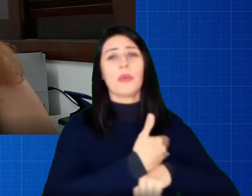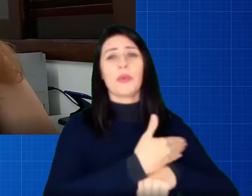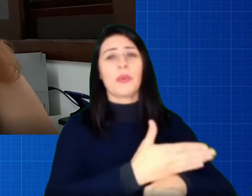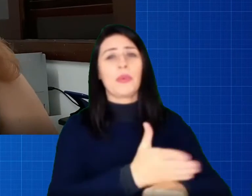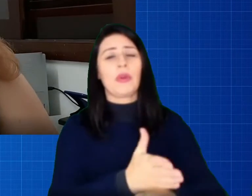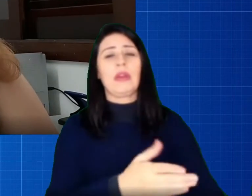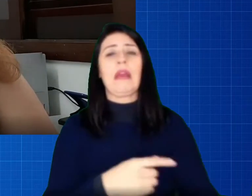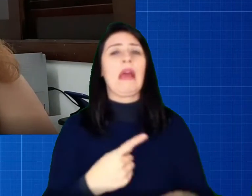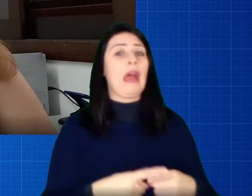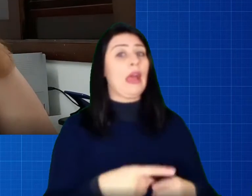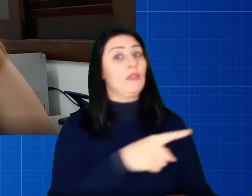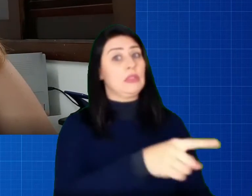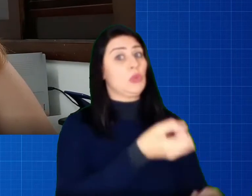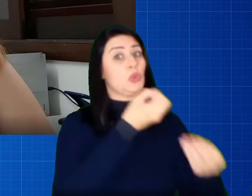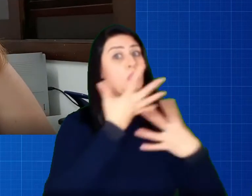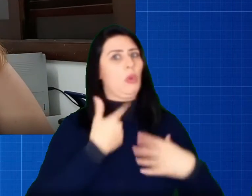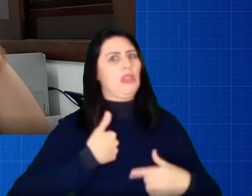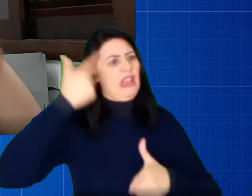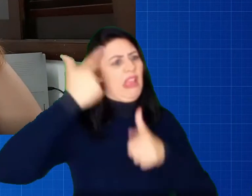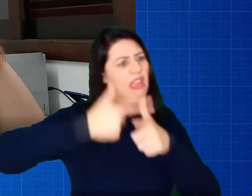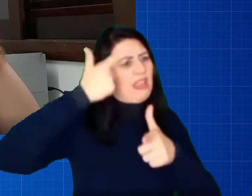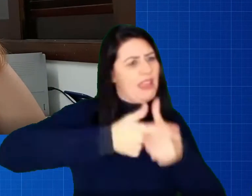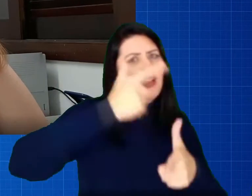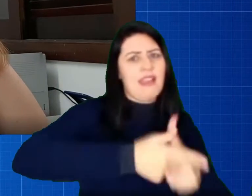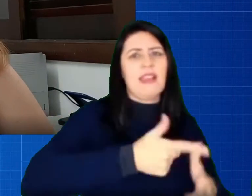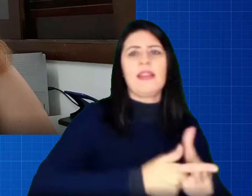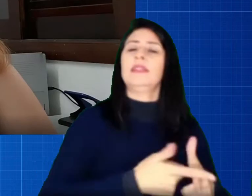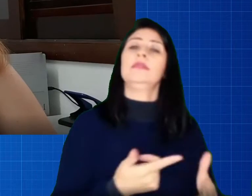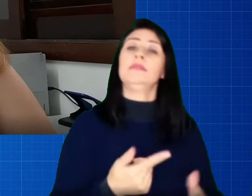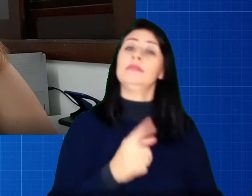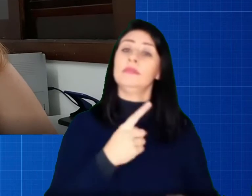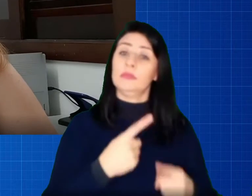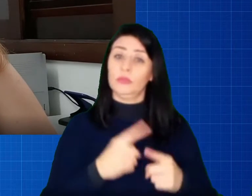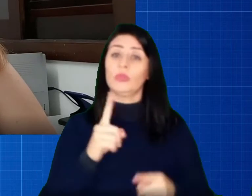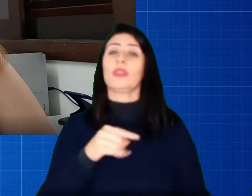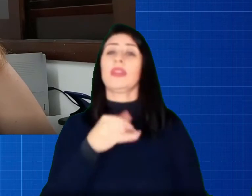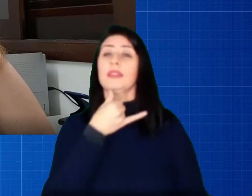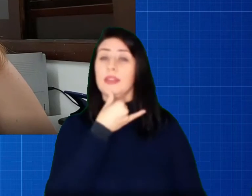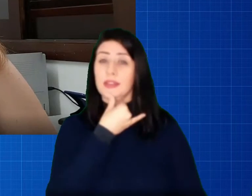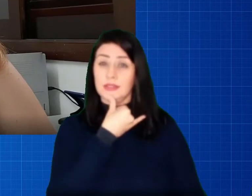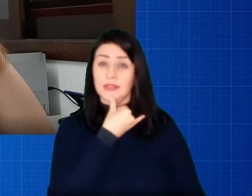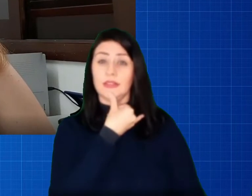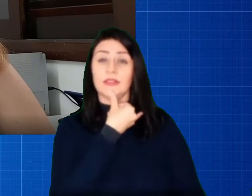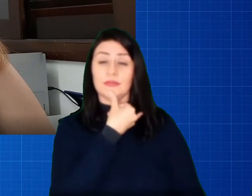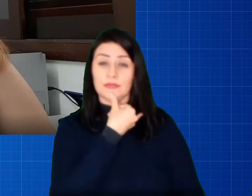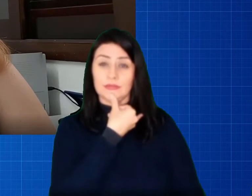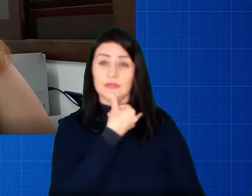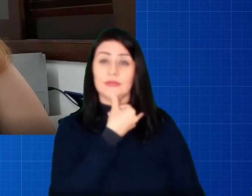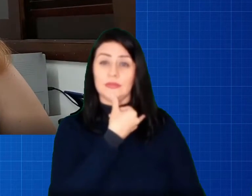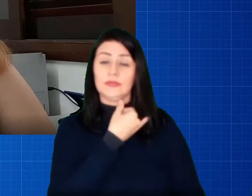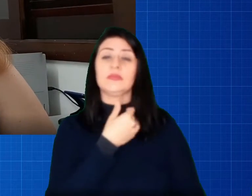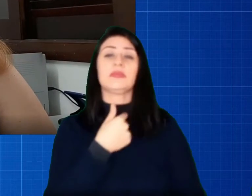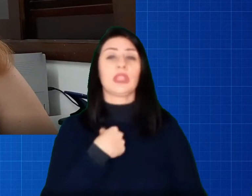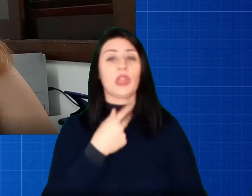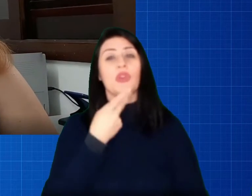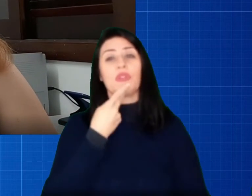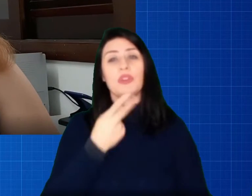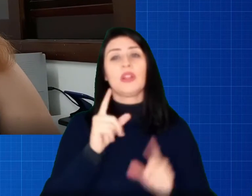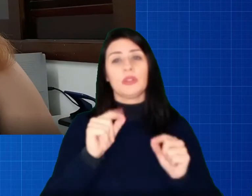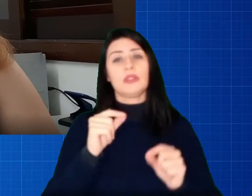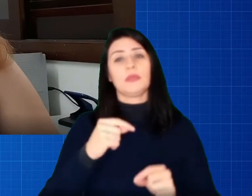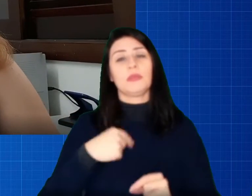seus filhos pensarem que se eles contarem que foram abusados, vocês vão brigar com eles, tá? Porque é